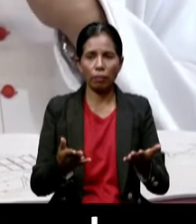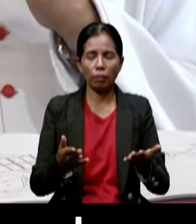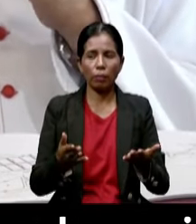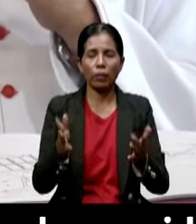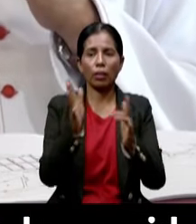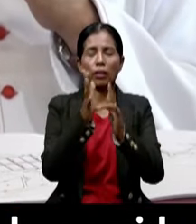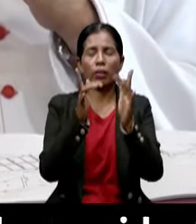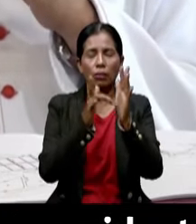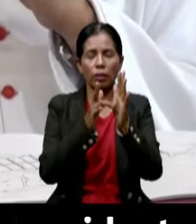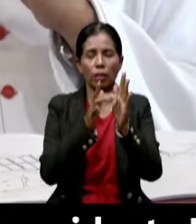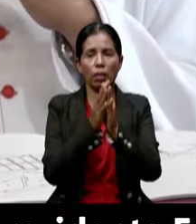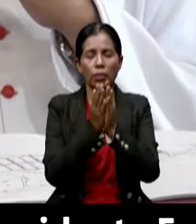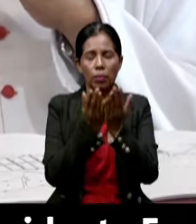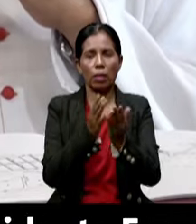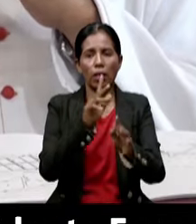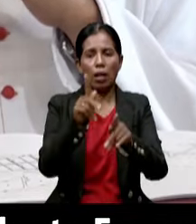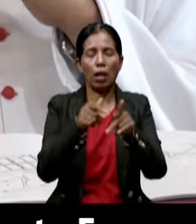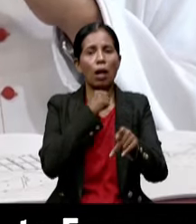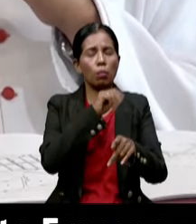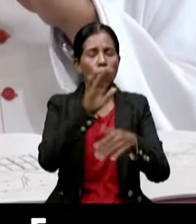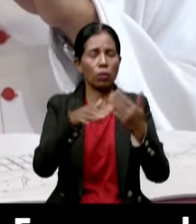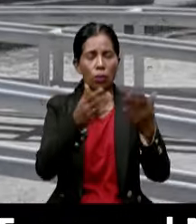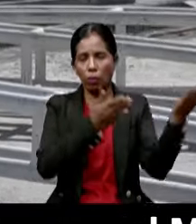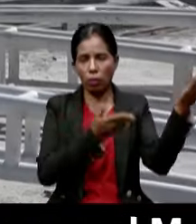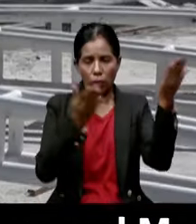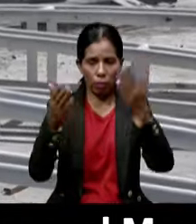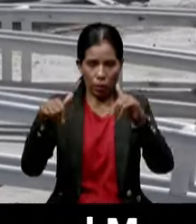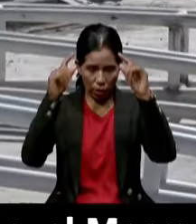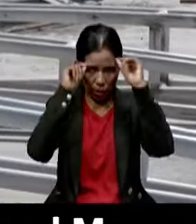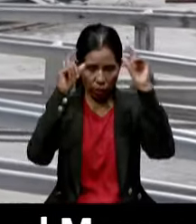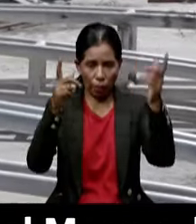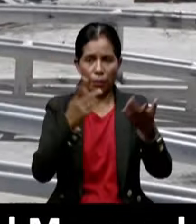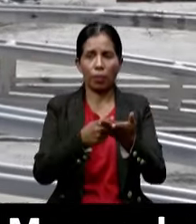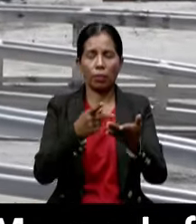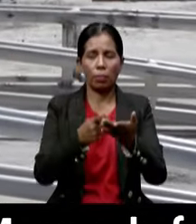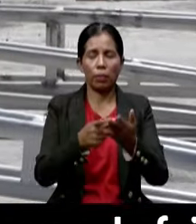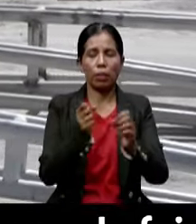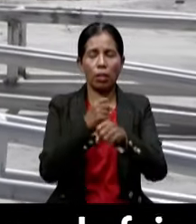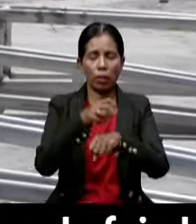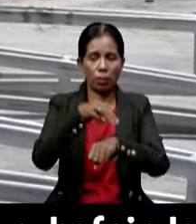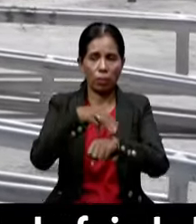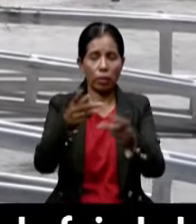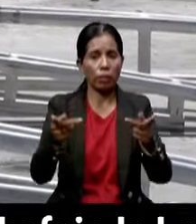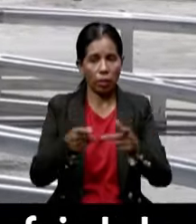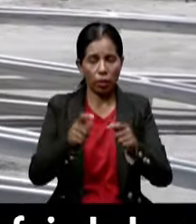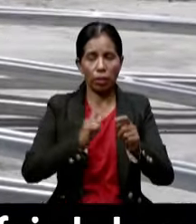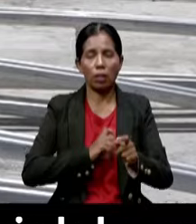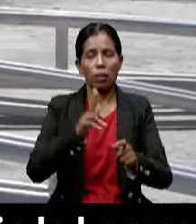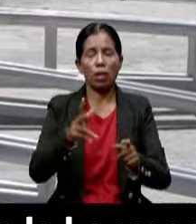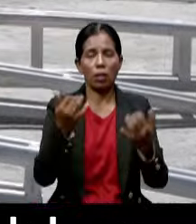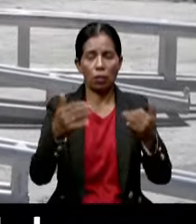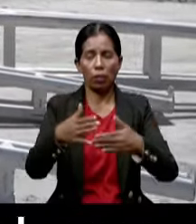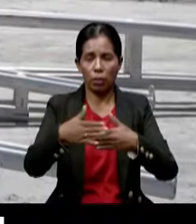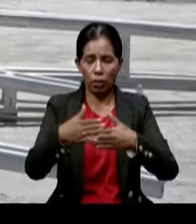Evangelho, a missionária Cira, Tomai e a Rai Timor. Projeto construção altar tacitolo de Daune atinge 1%